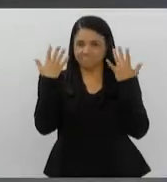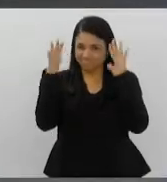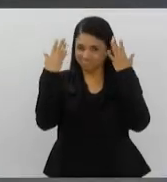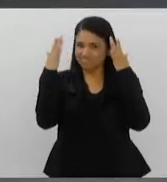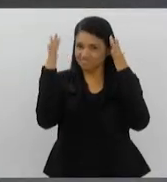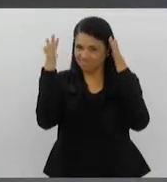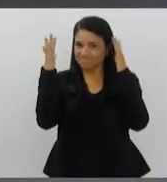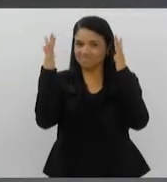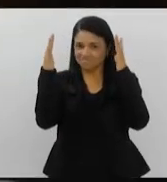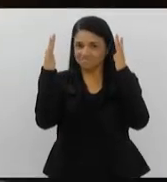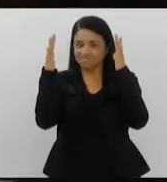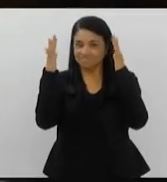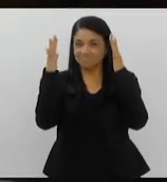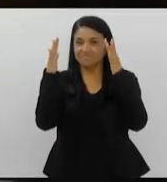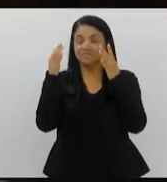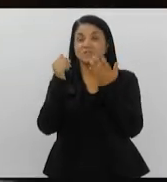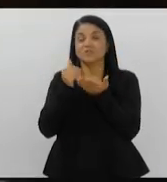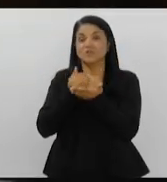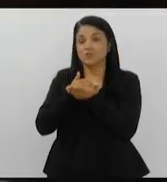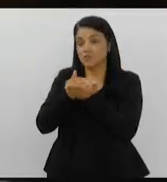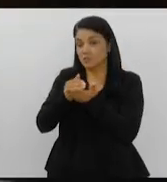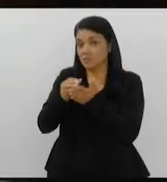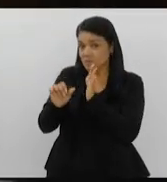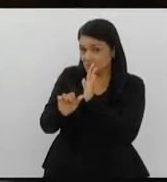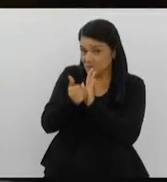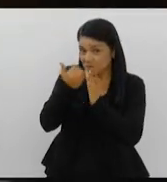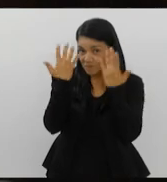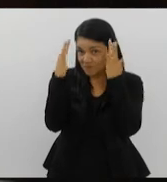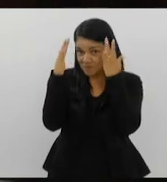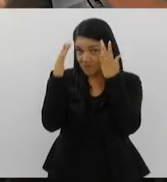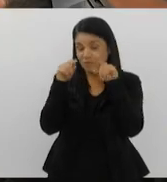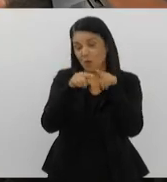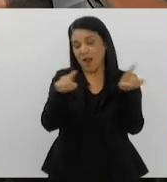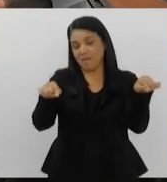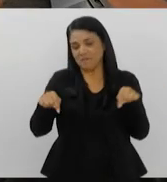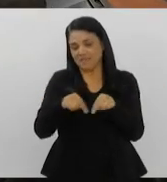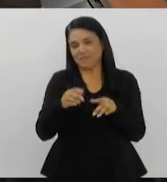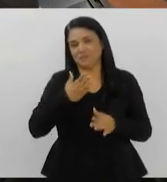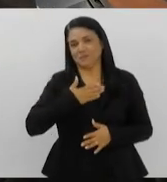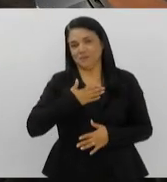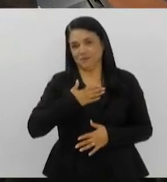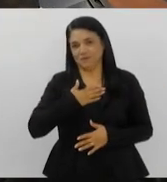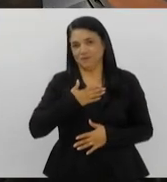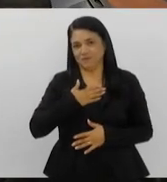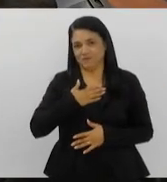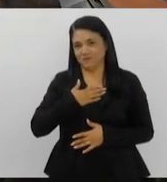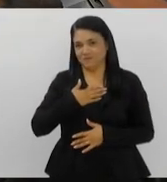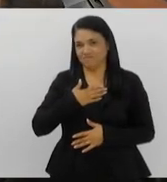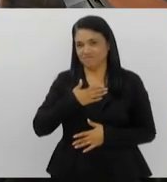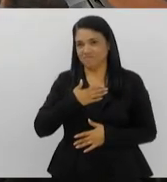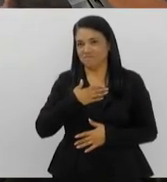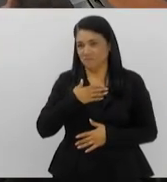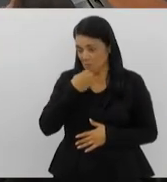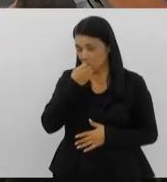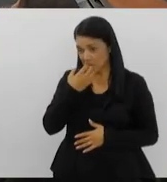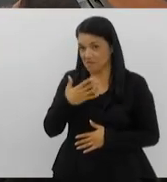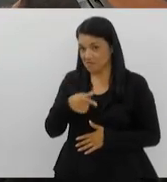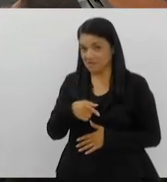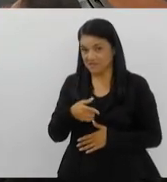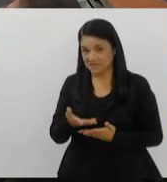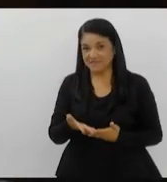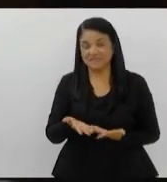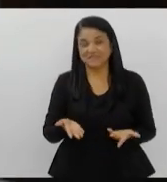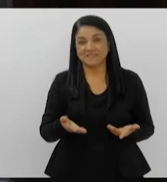assim os primeiros a baterem Palma foram no lugar do binete Jorge tão aqui na fita né parceiro